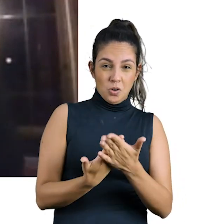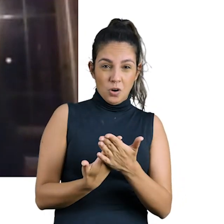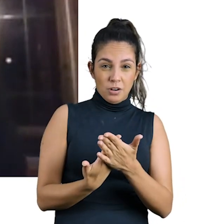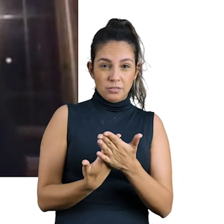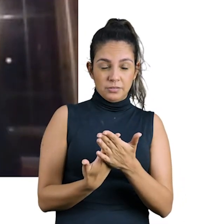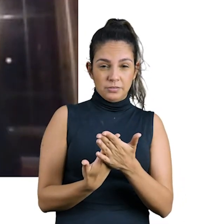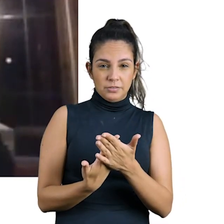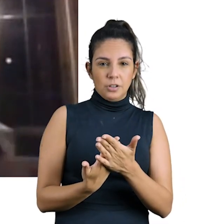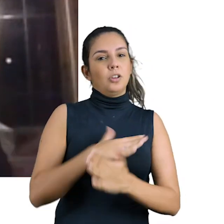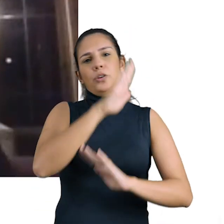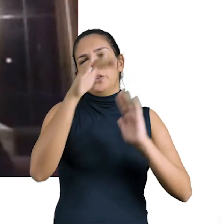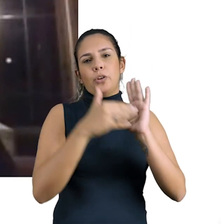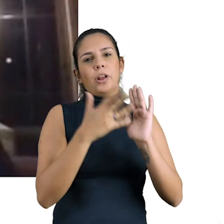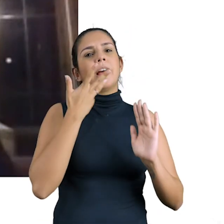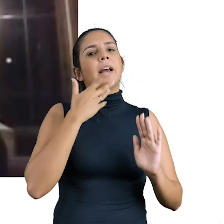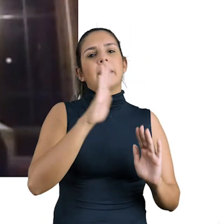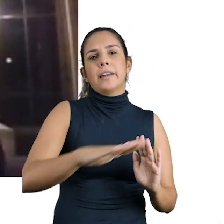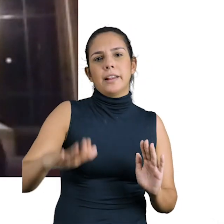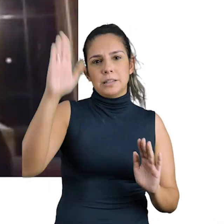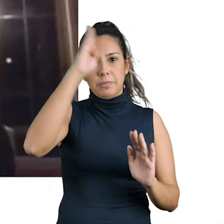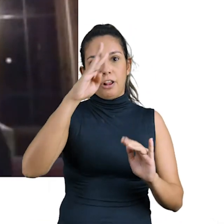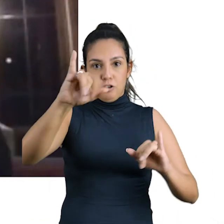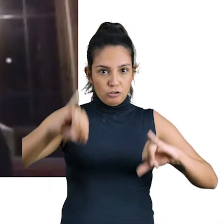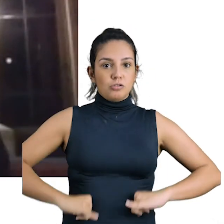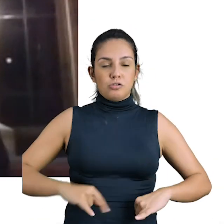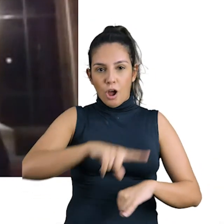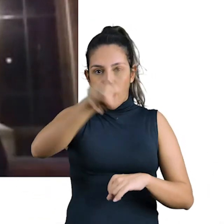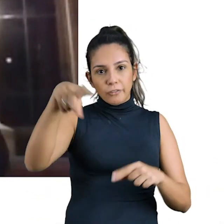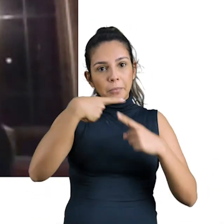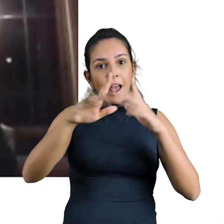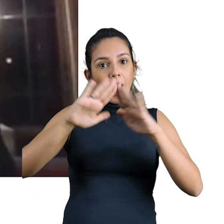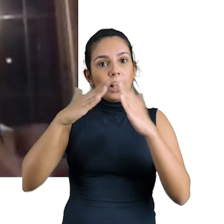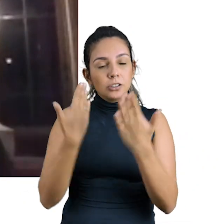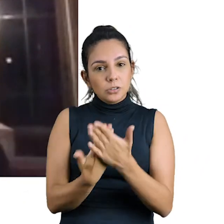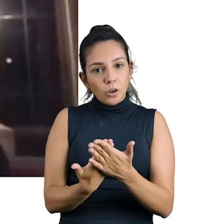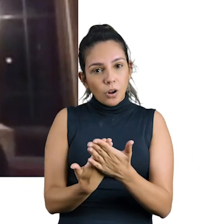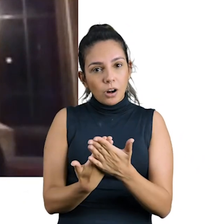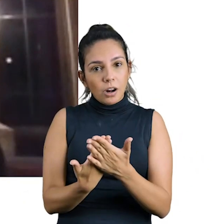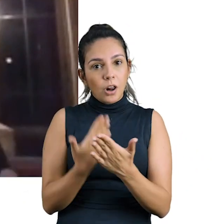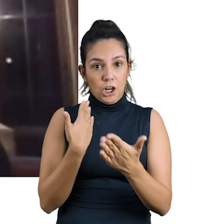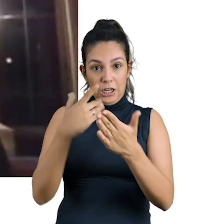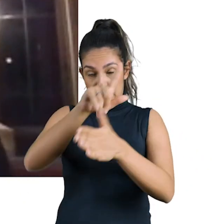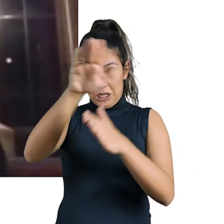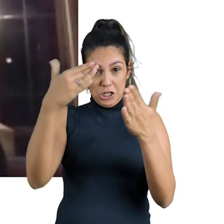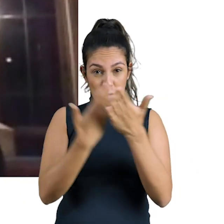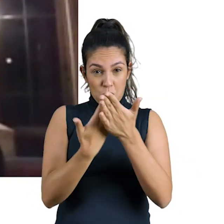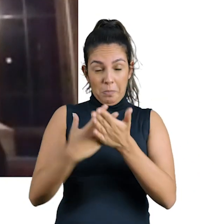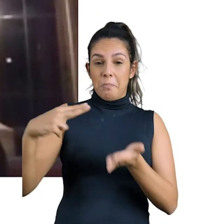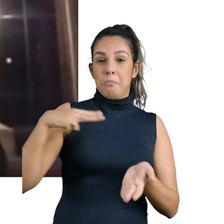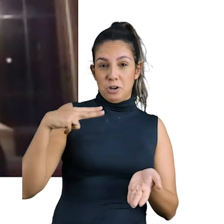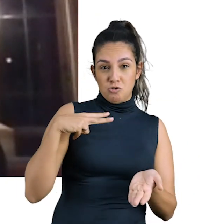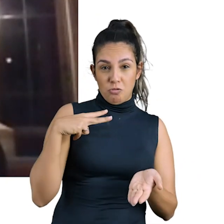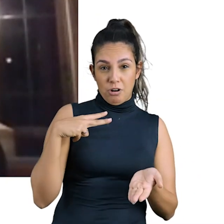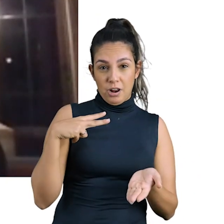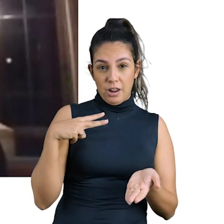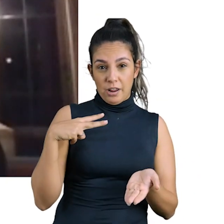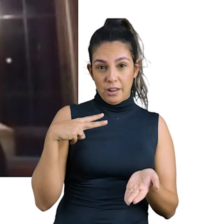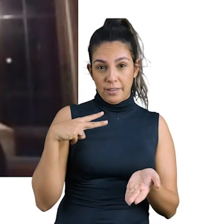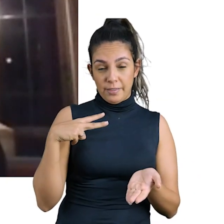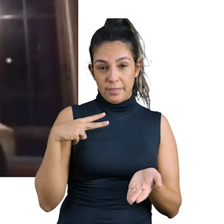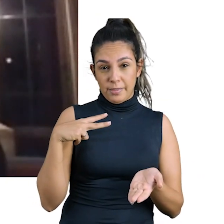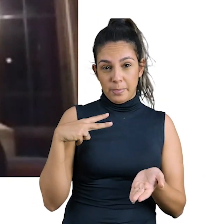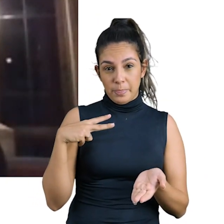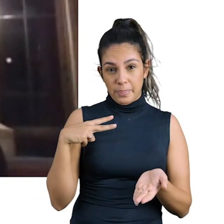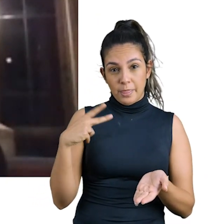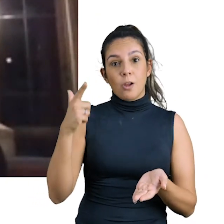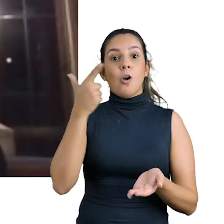escolas, é claro que todas as crianças brasileiras estão sofrendo muito, mas as crianças que estudam em escolas particulares, há maneiras de